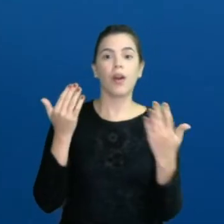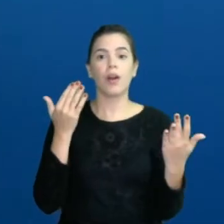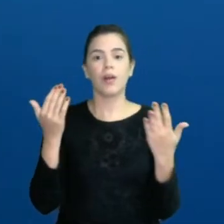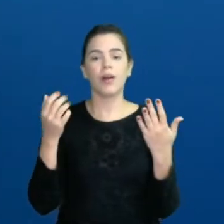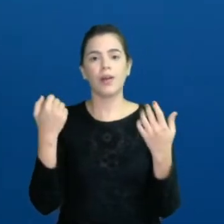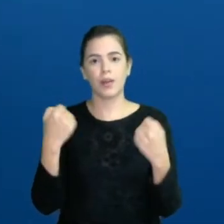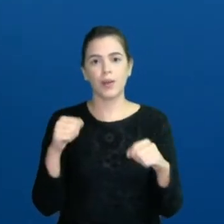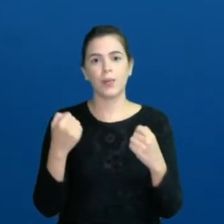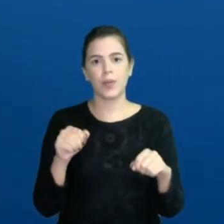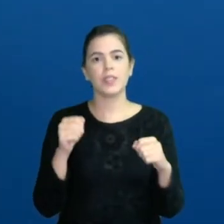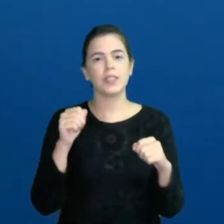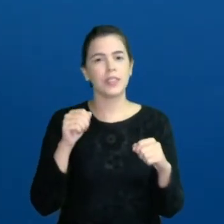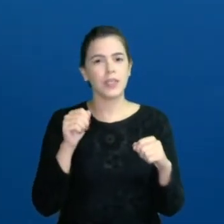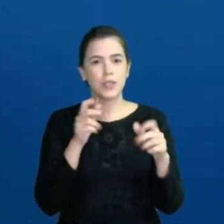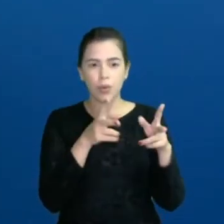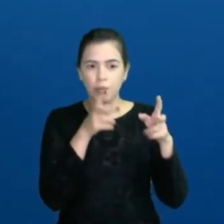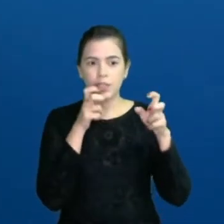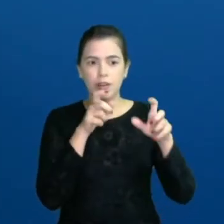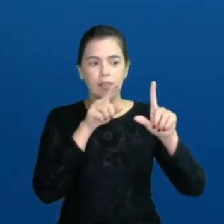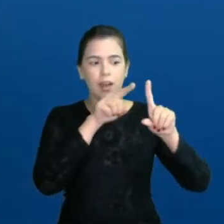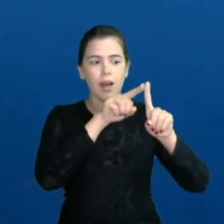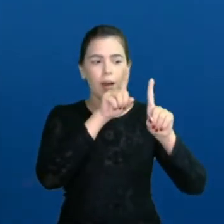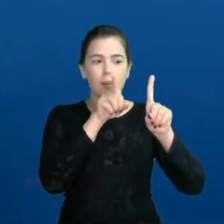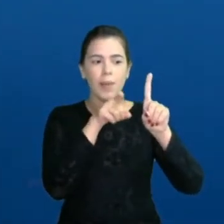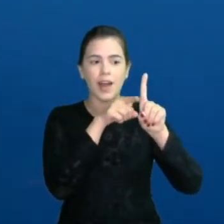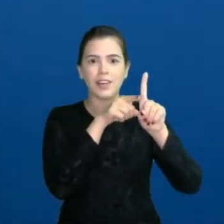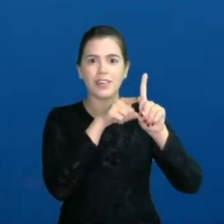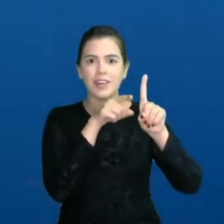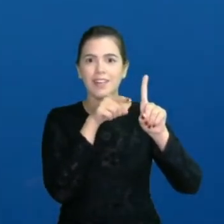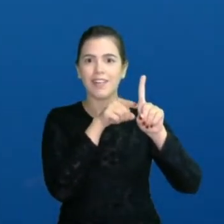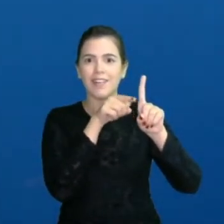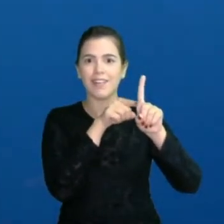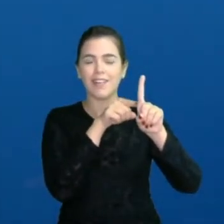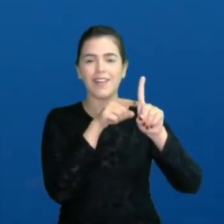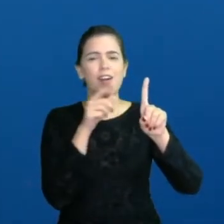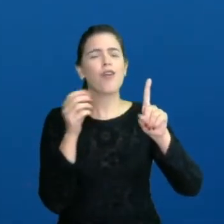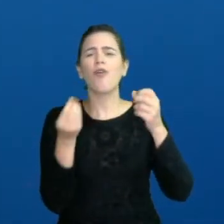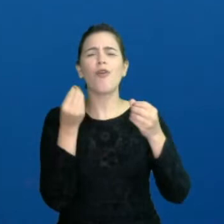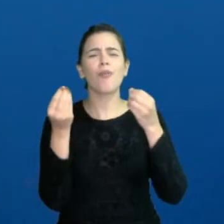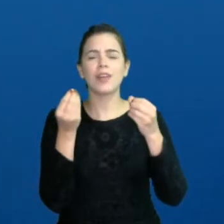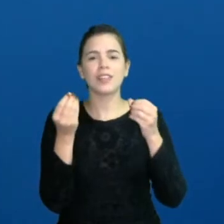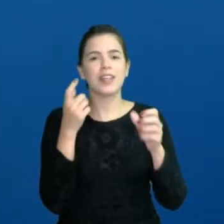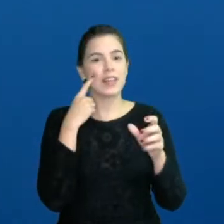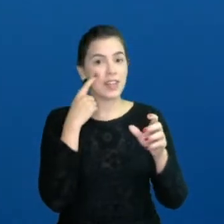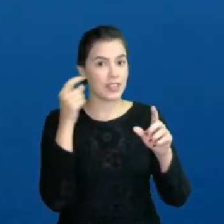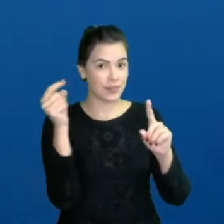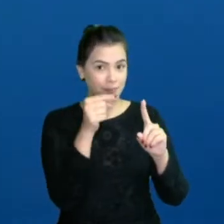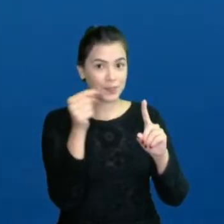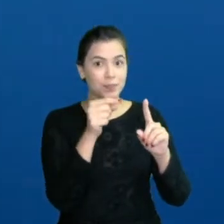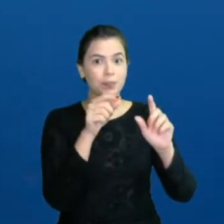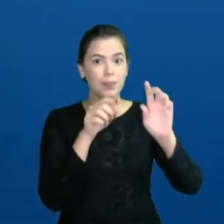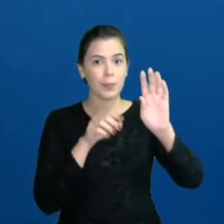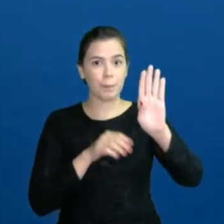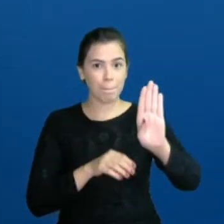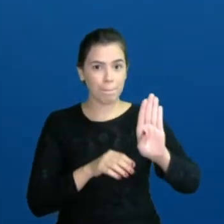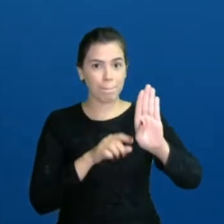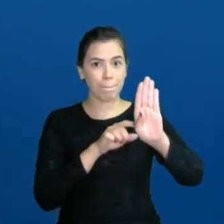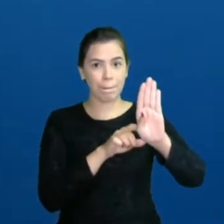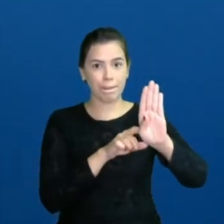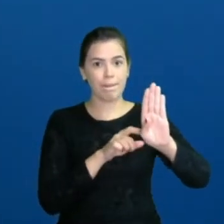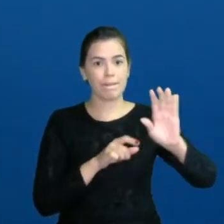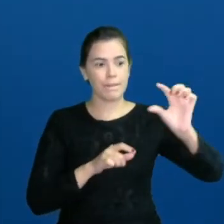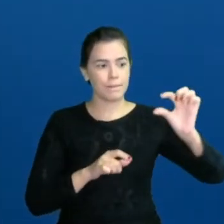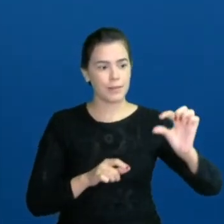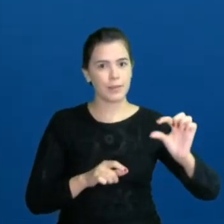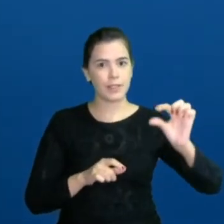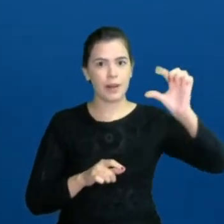na barriguinha da letra. Como assim, tia? Ó, essa aqui é a letrinha B maiúscula, não é? A minúscula é essa